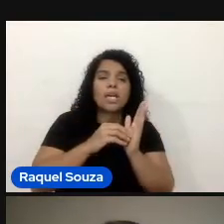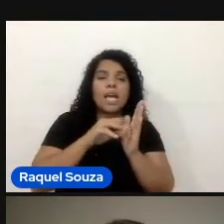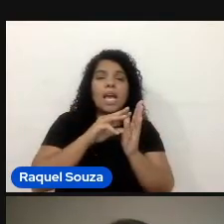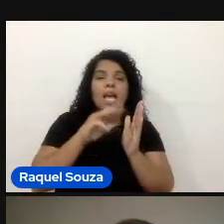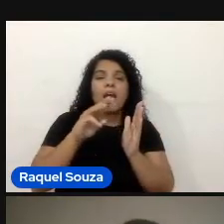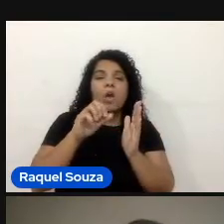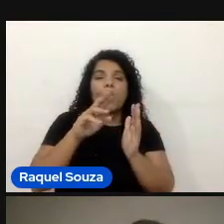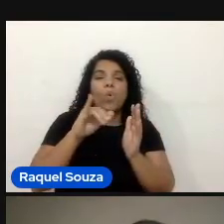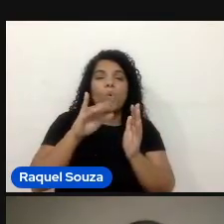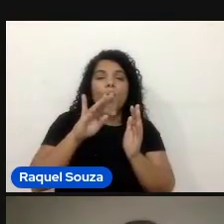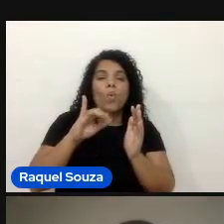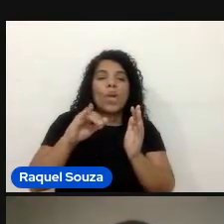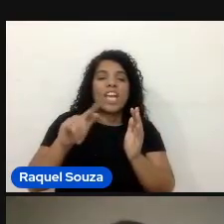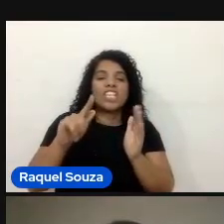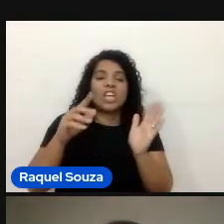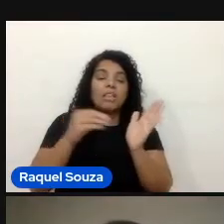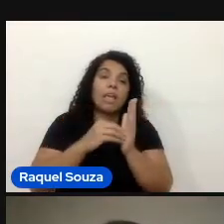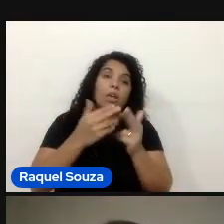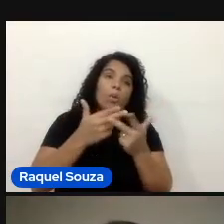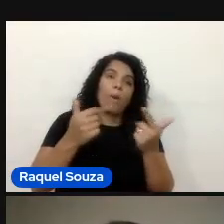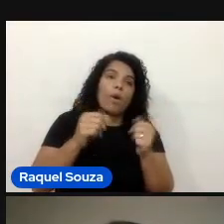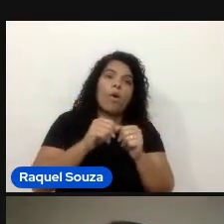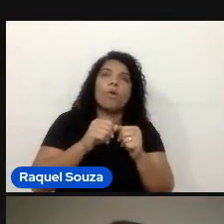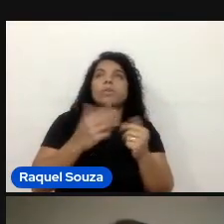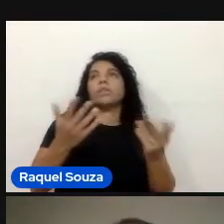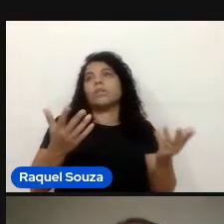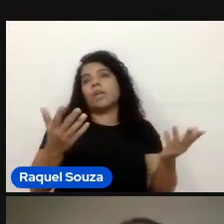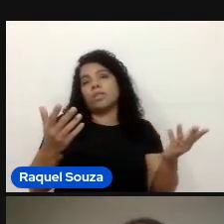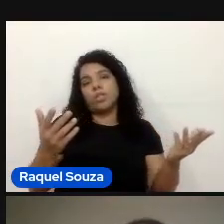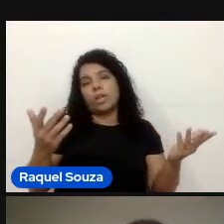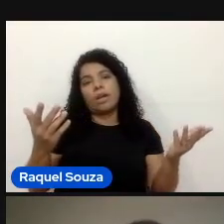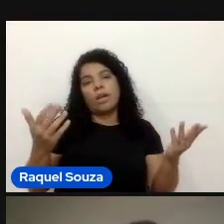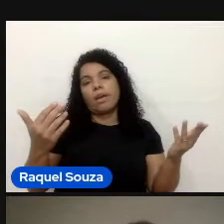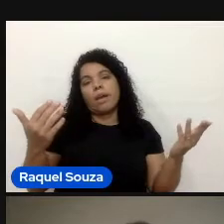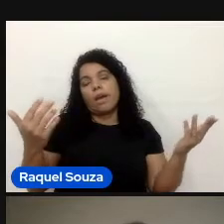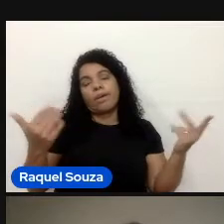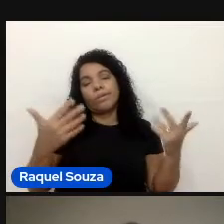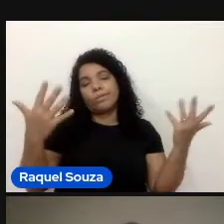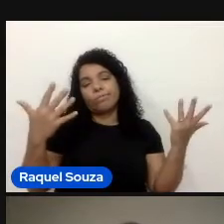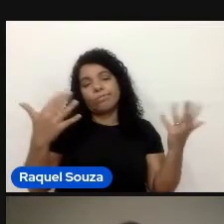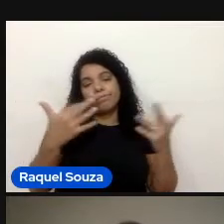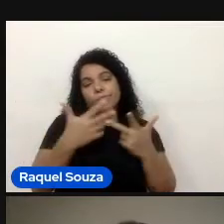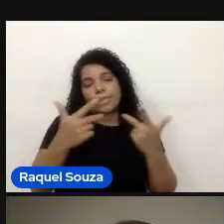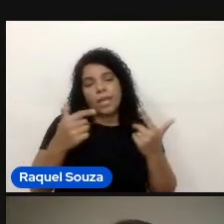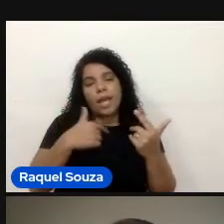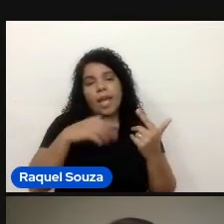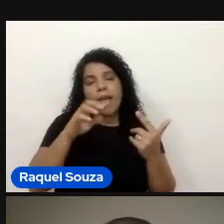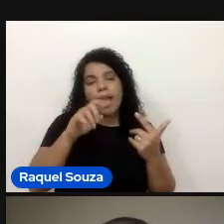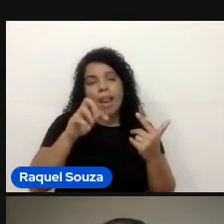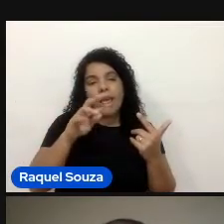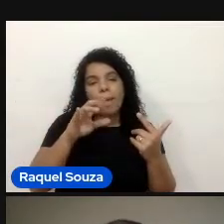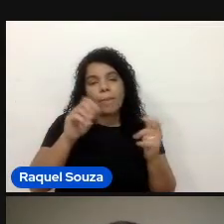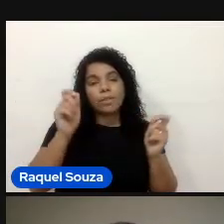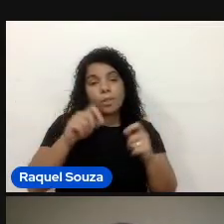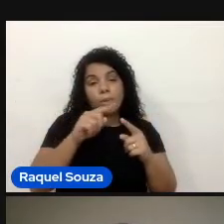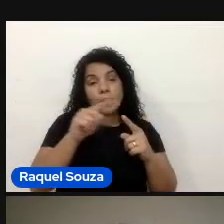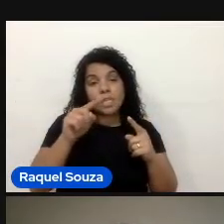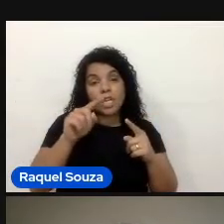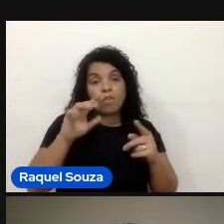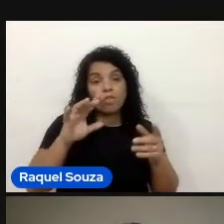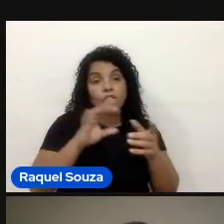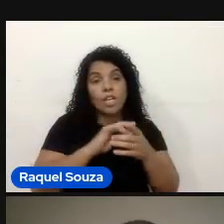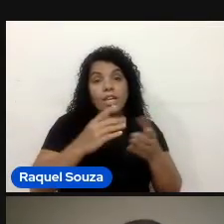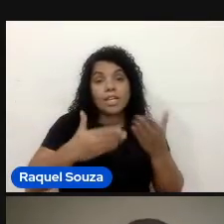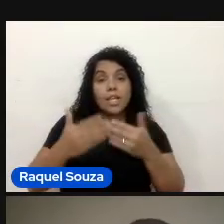coisa esteja, até que algum elemento esteja passível de interação. Então,